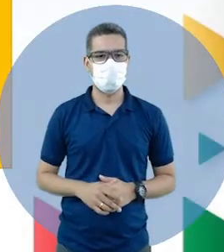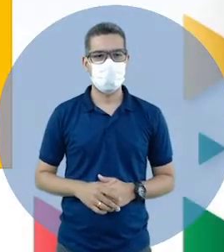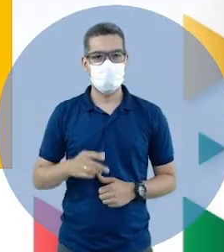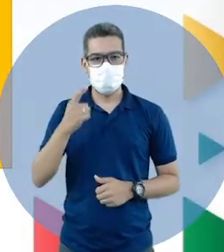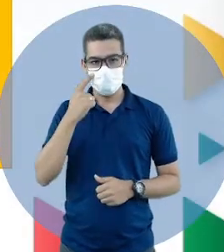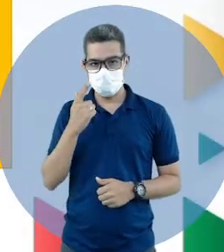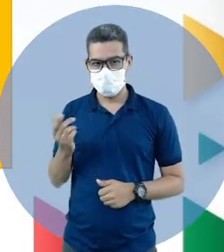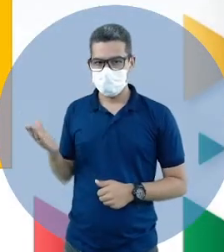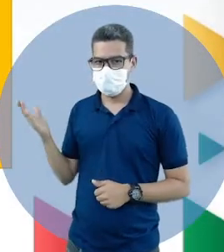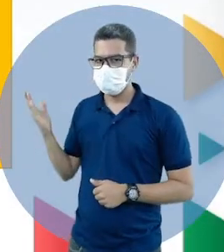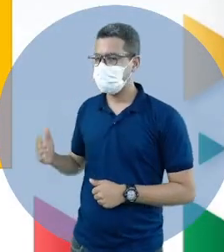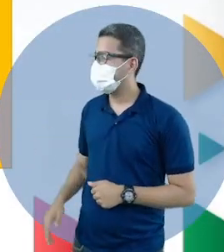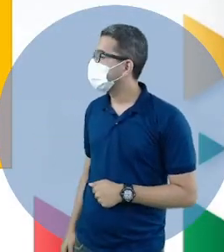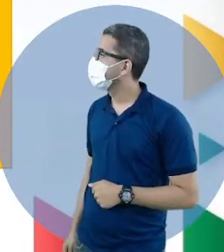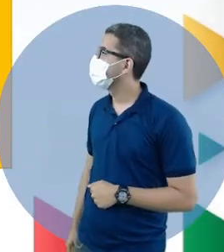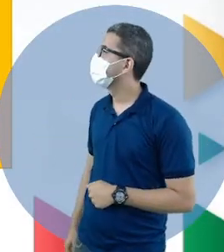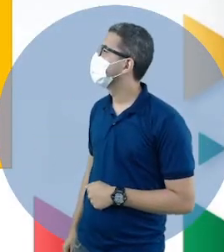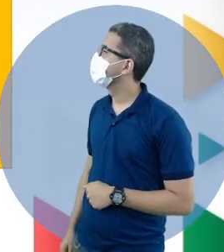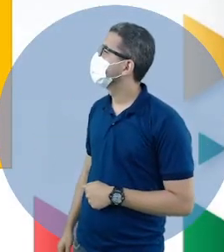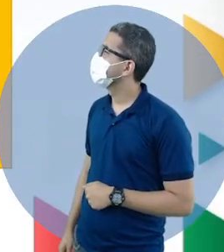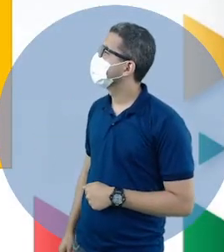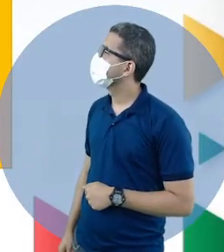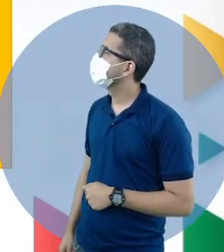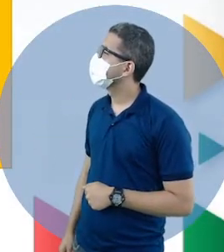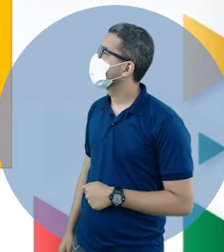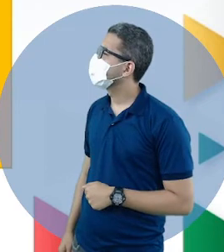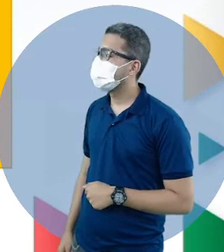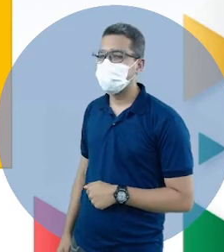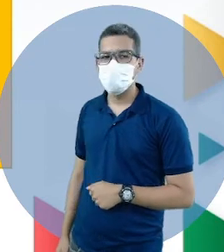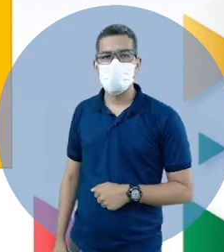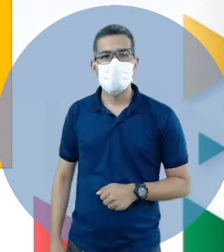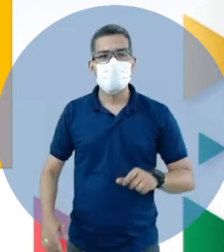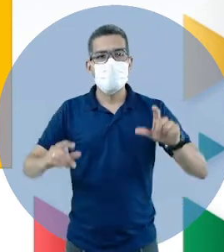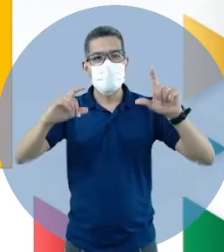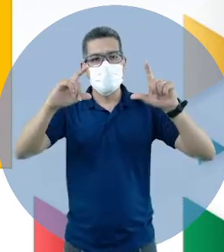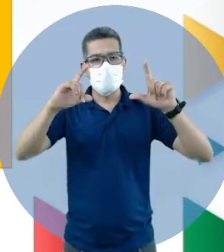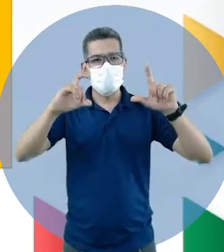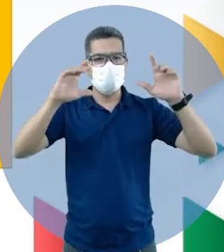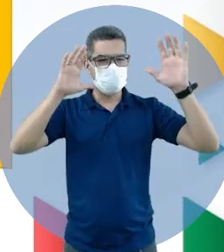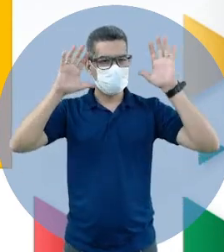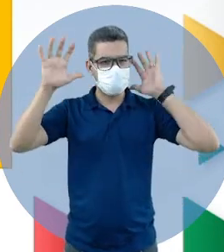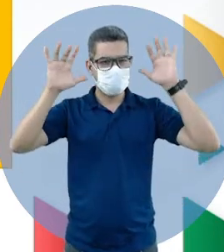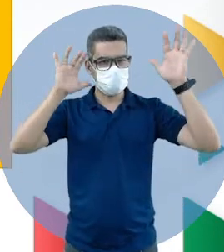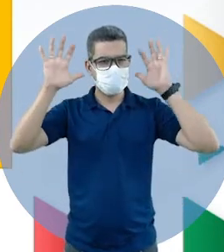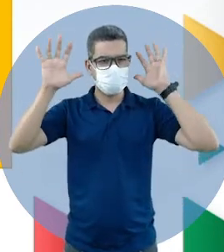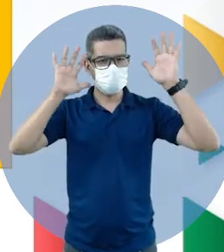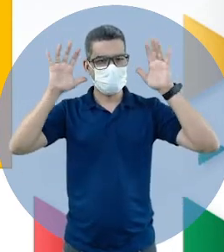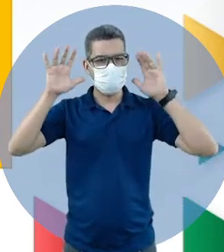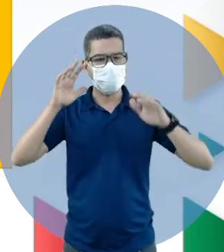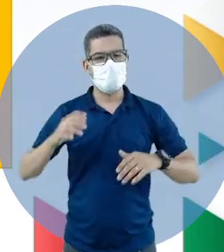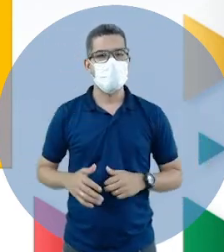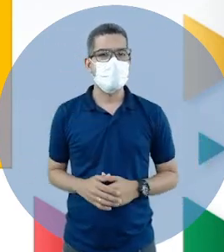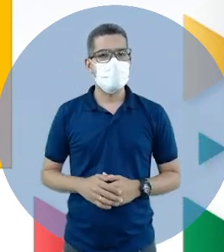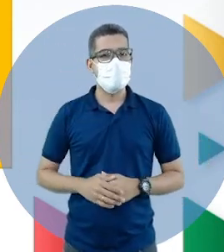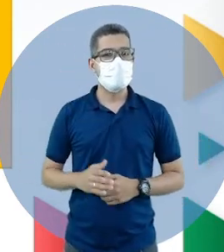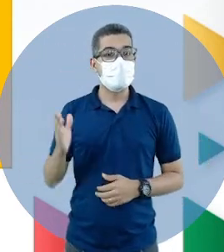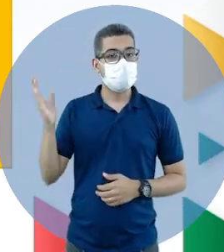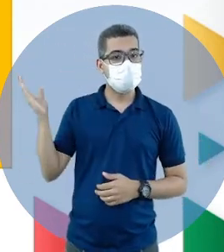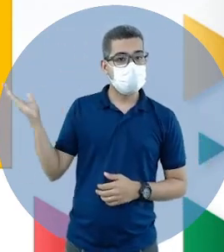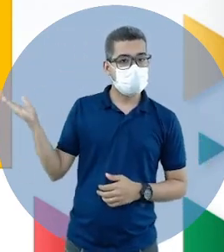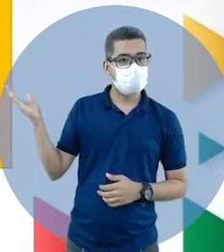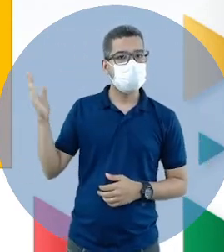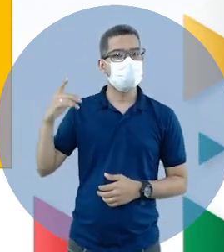na tela, certo? Olha aí uma fotografia dele com uma reflexão. Pensem nessa figura,